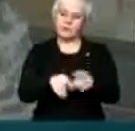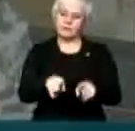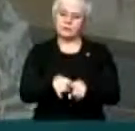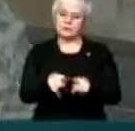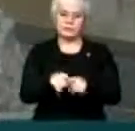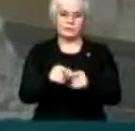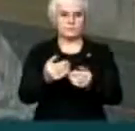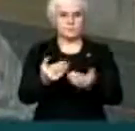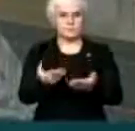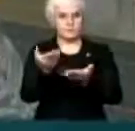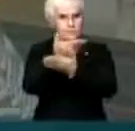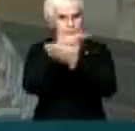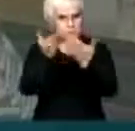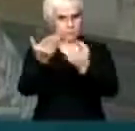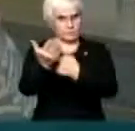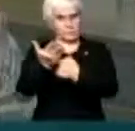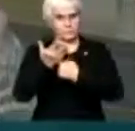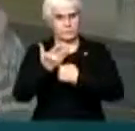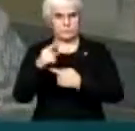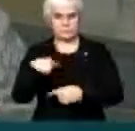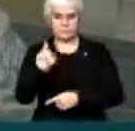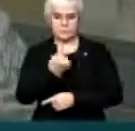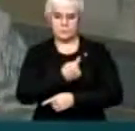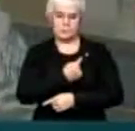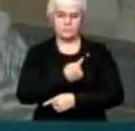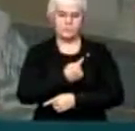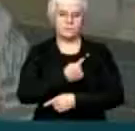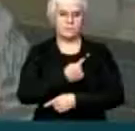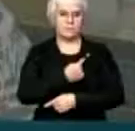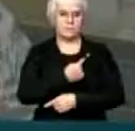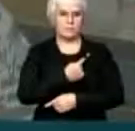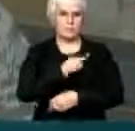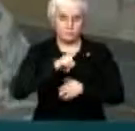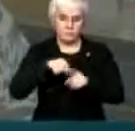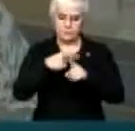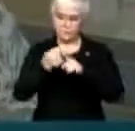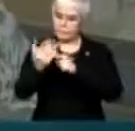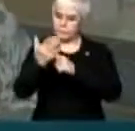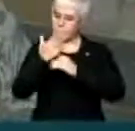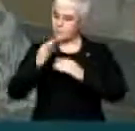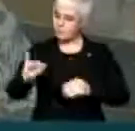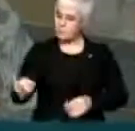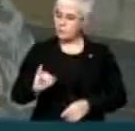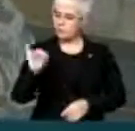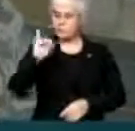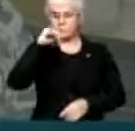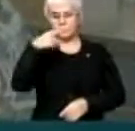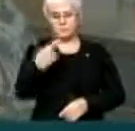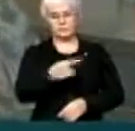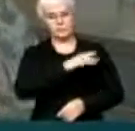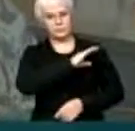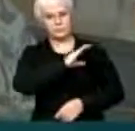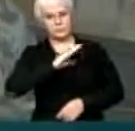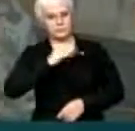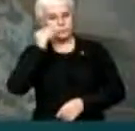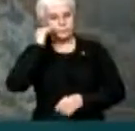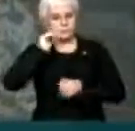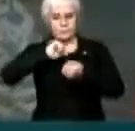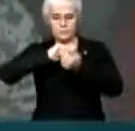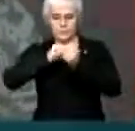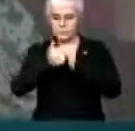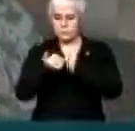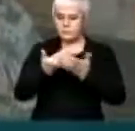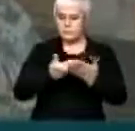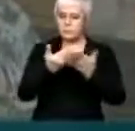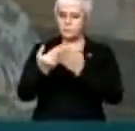presentes e vocês que nos trouxeram, né, mais uma contribuição muito importante para a gente organizar,